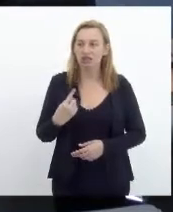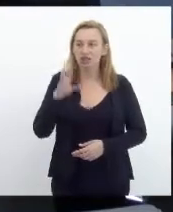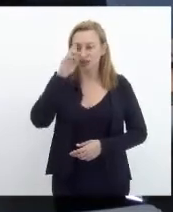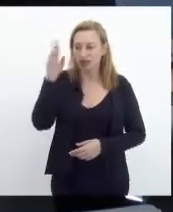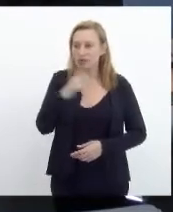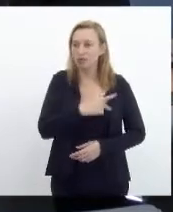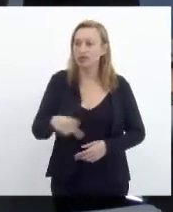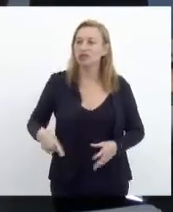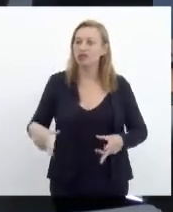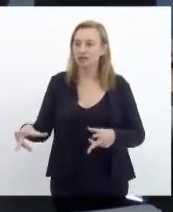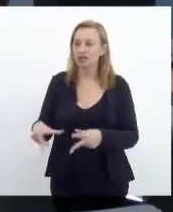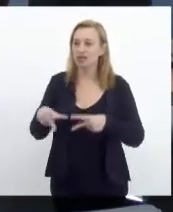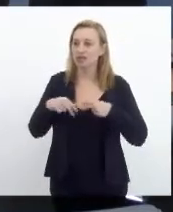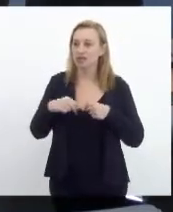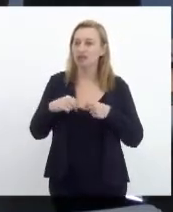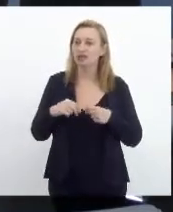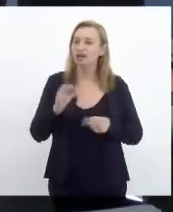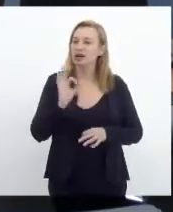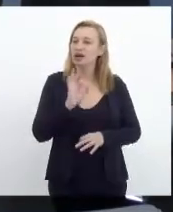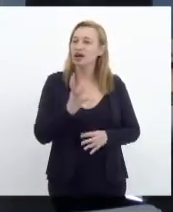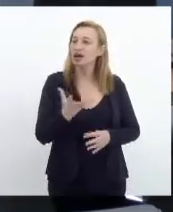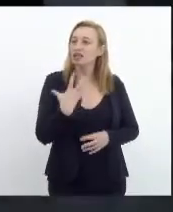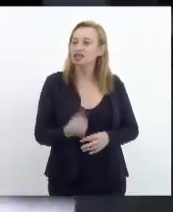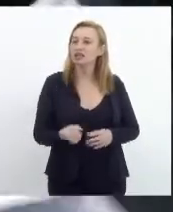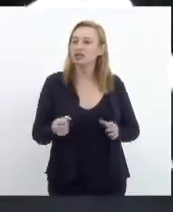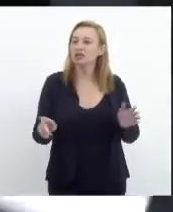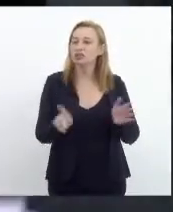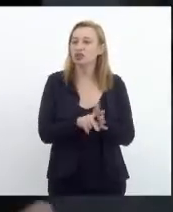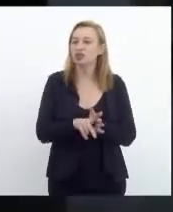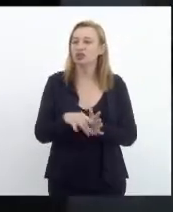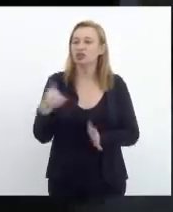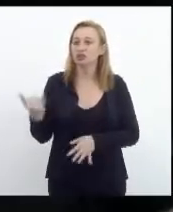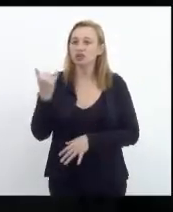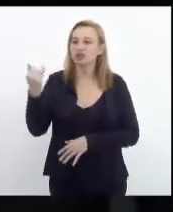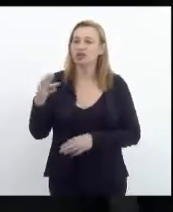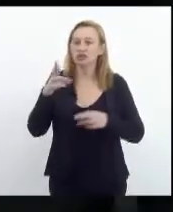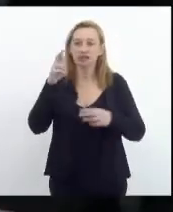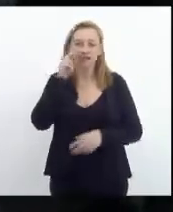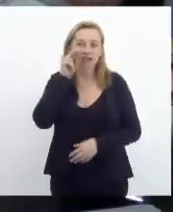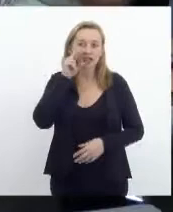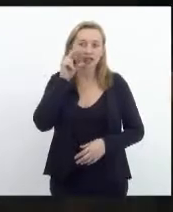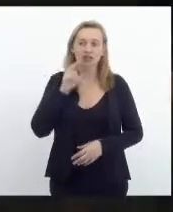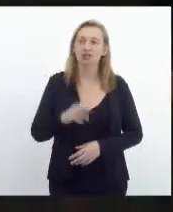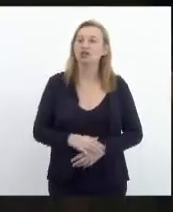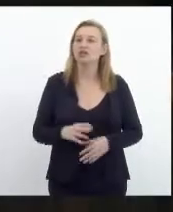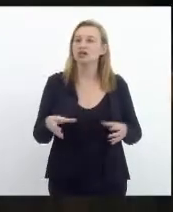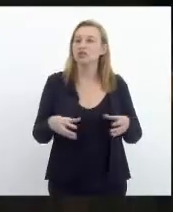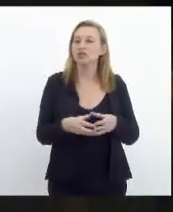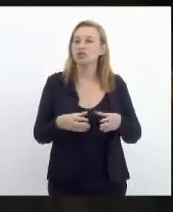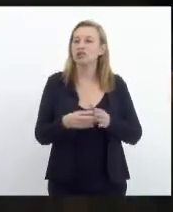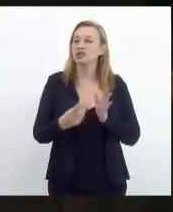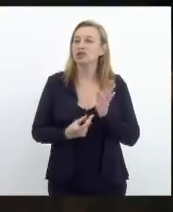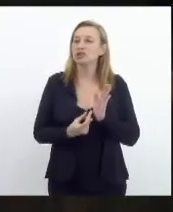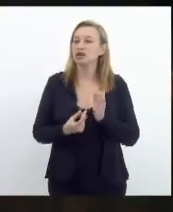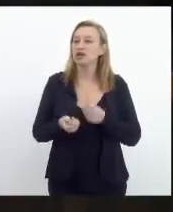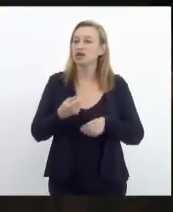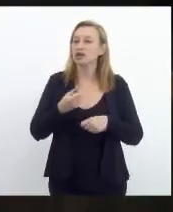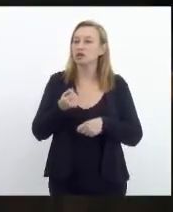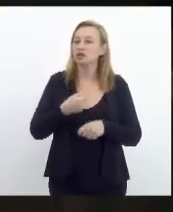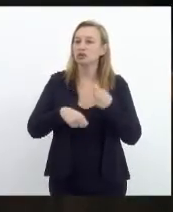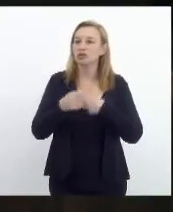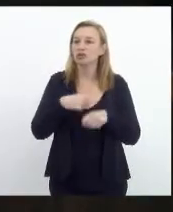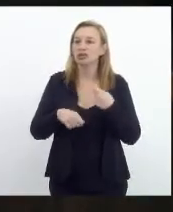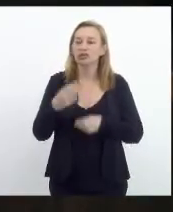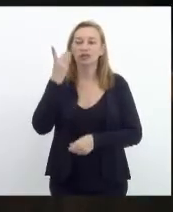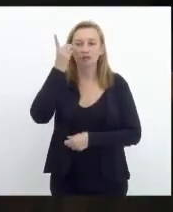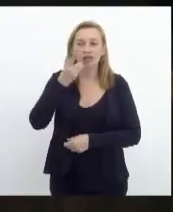mérito, favorável, projeto extremamente meritório do deputado Rosenberg Reis. Pela Comissão de Economia, deputado Noel